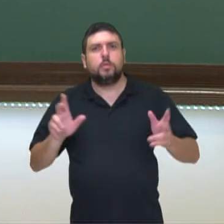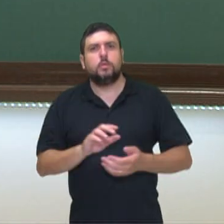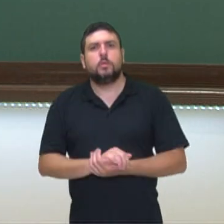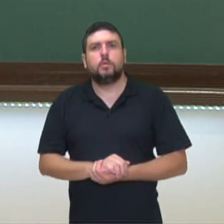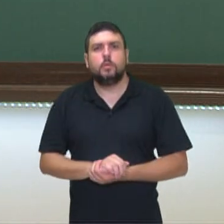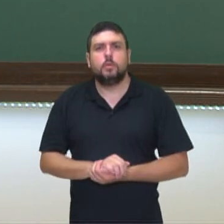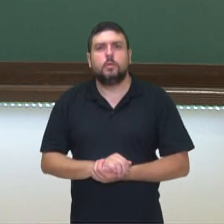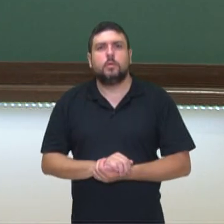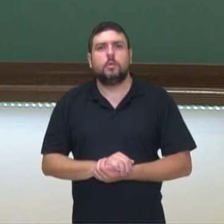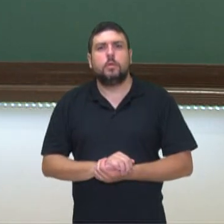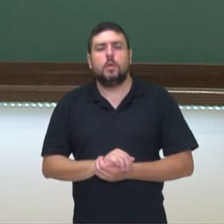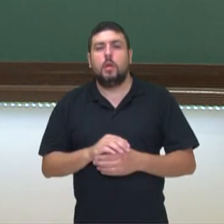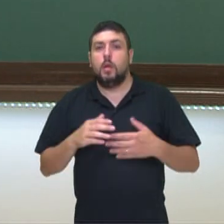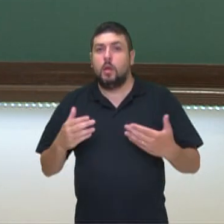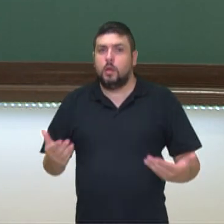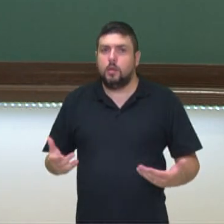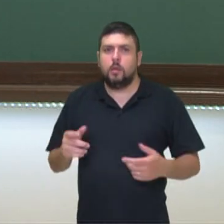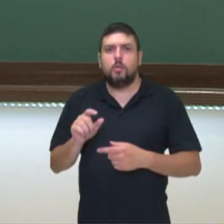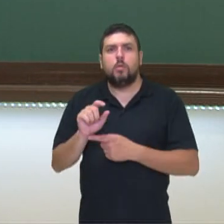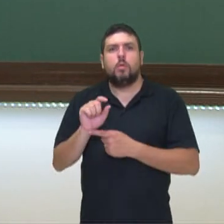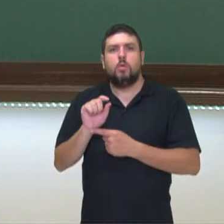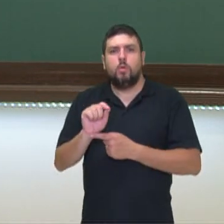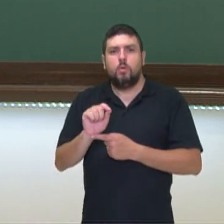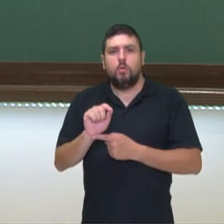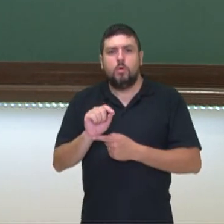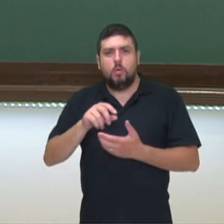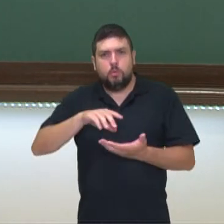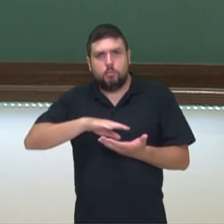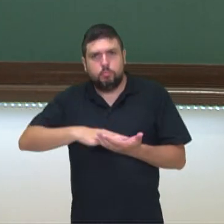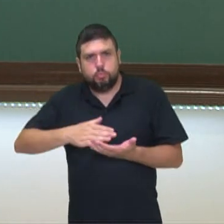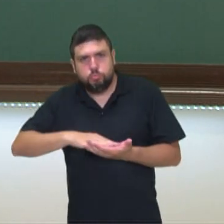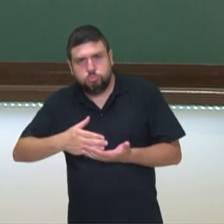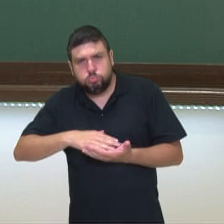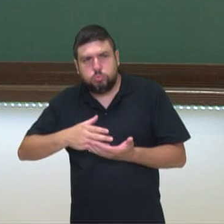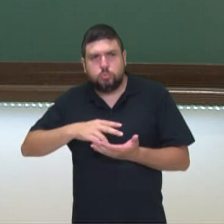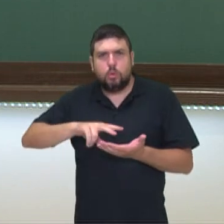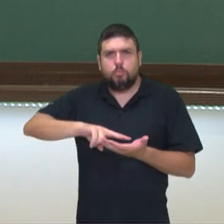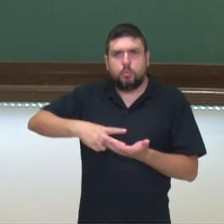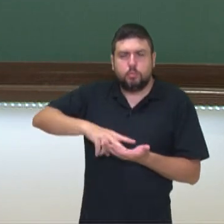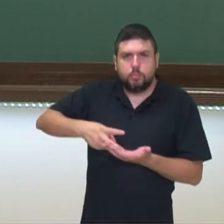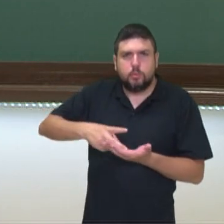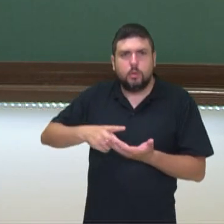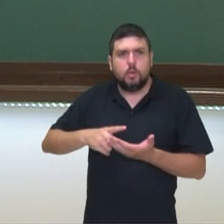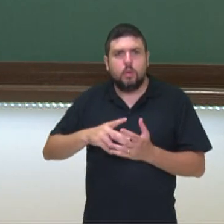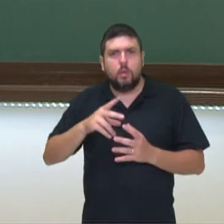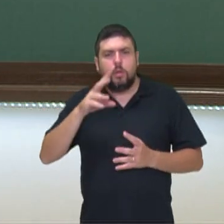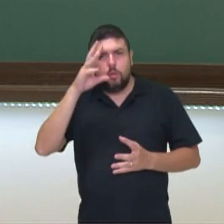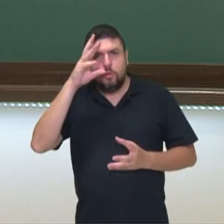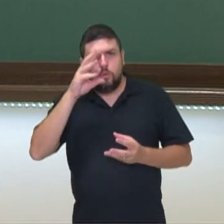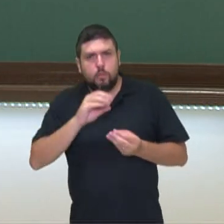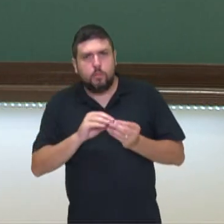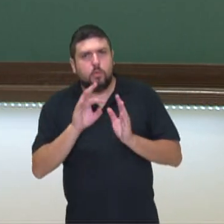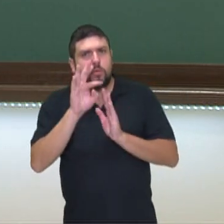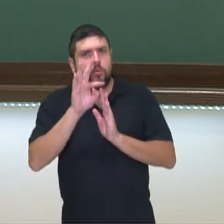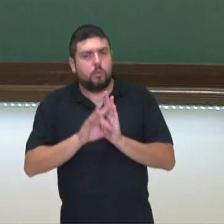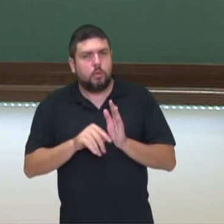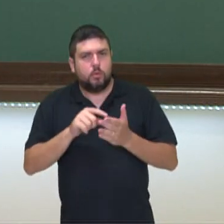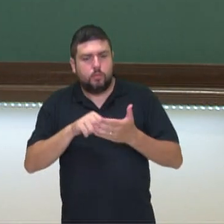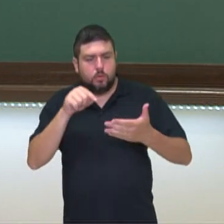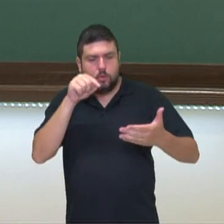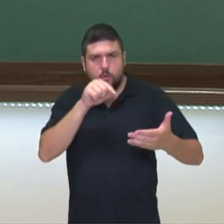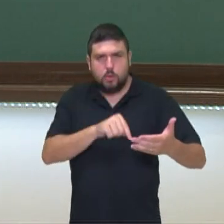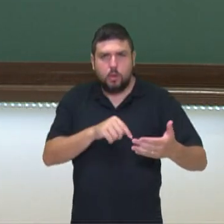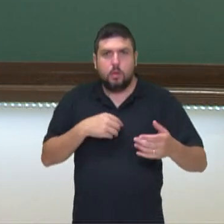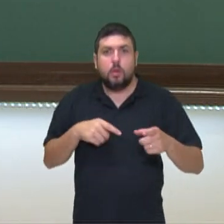diferente. Assim, sua interpretação, a sua compreensão daquele texto e até mesmo a